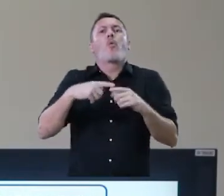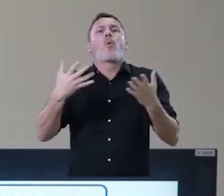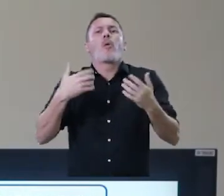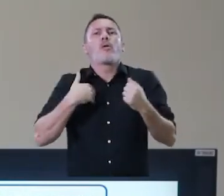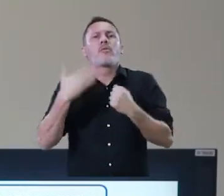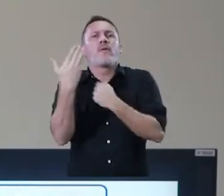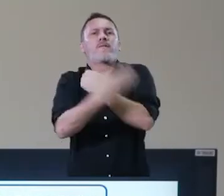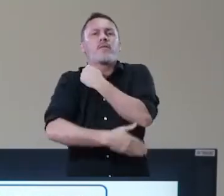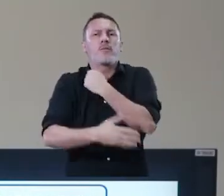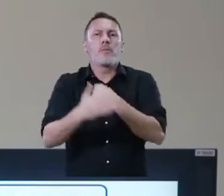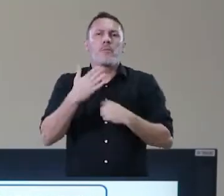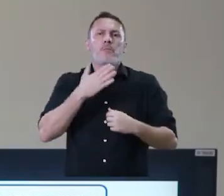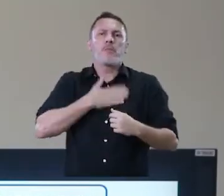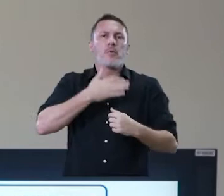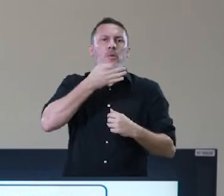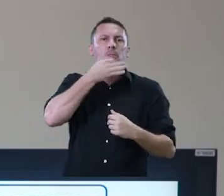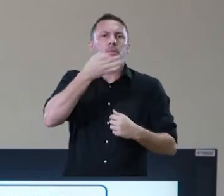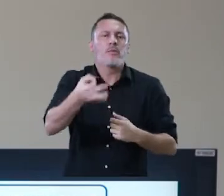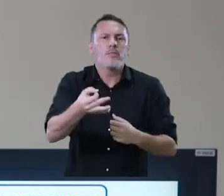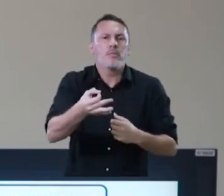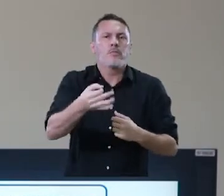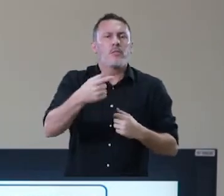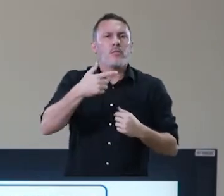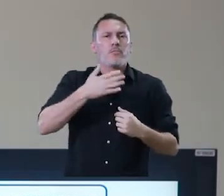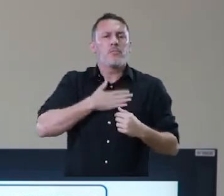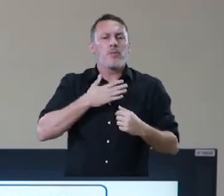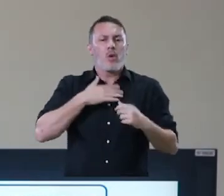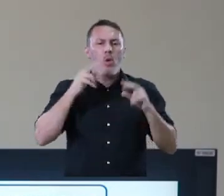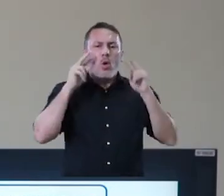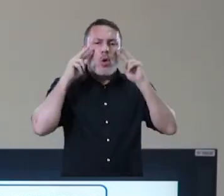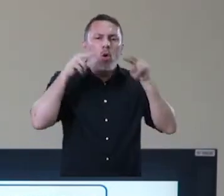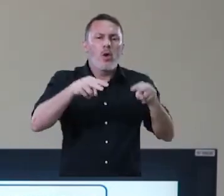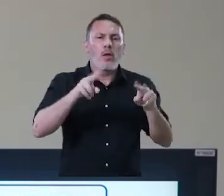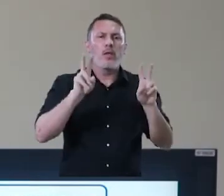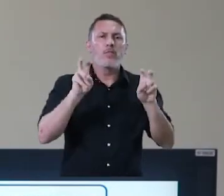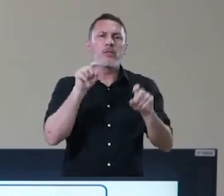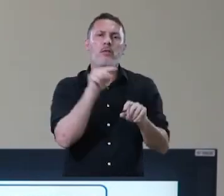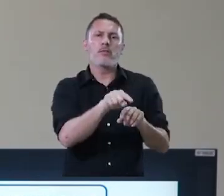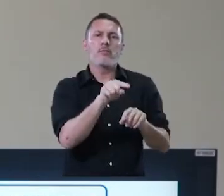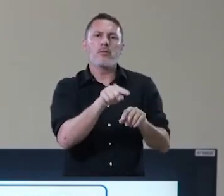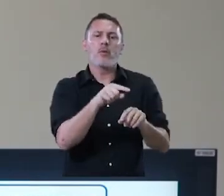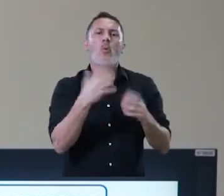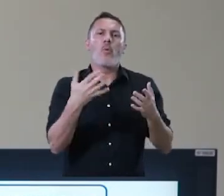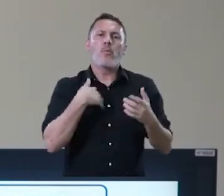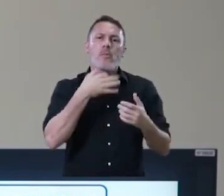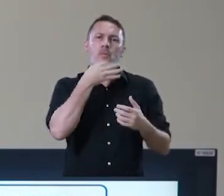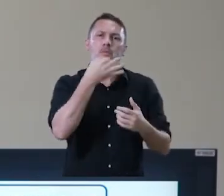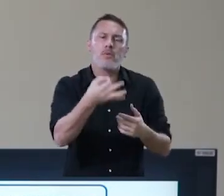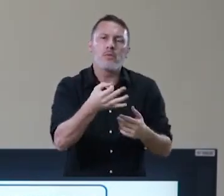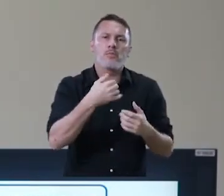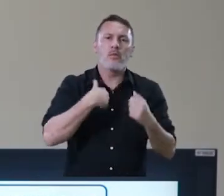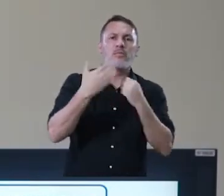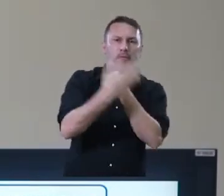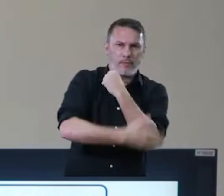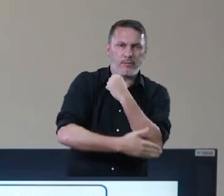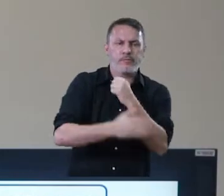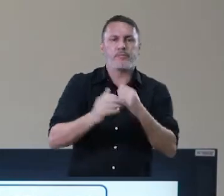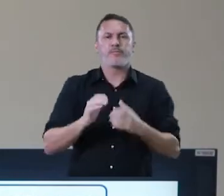tese defendida, o seu posicionamento, qual é a sua visão sobre determinado